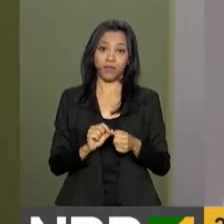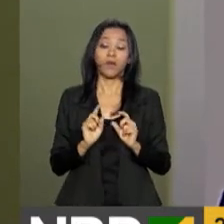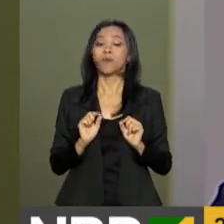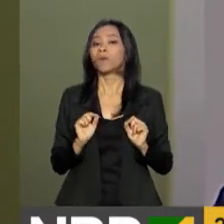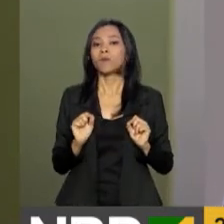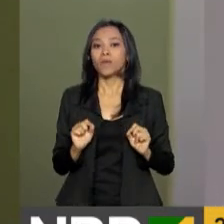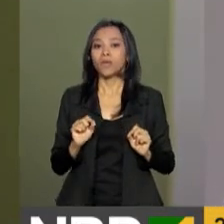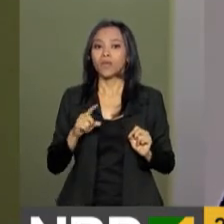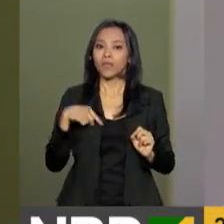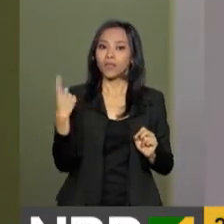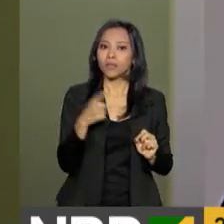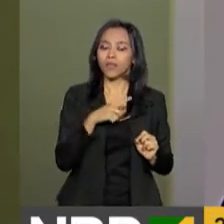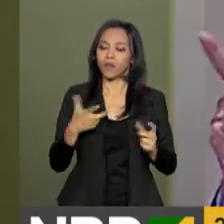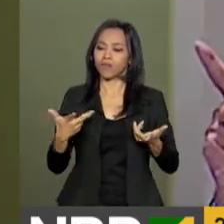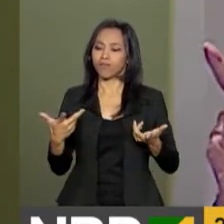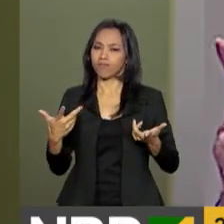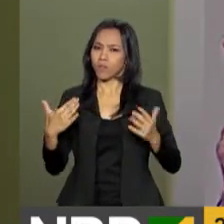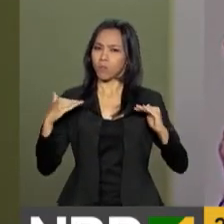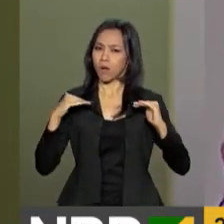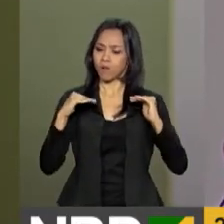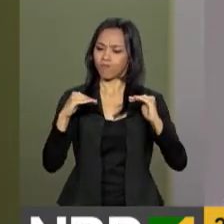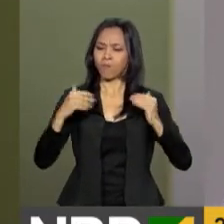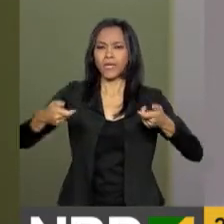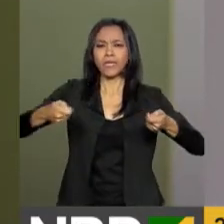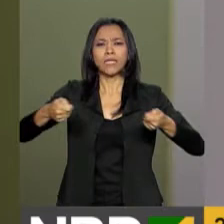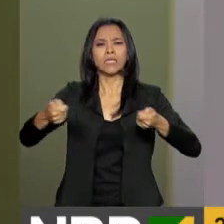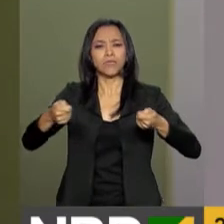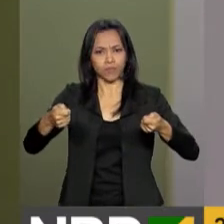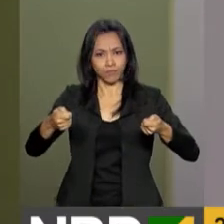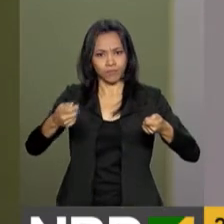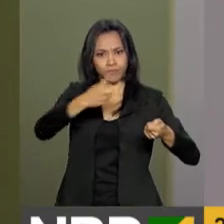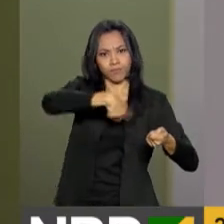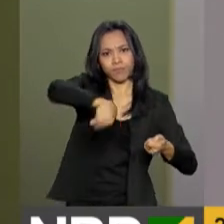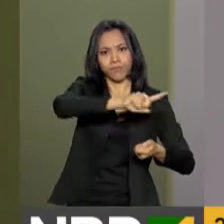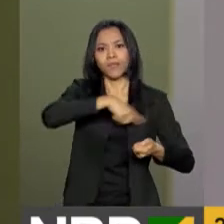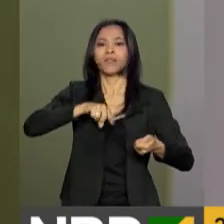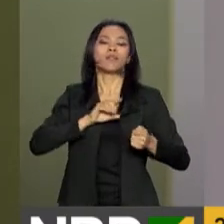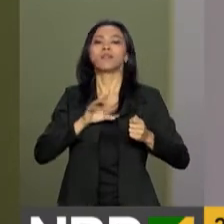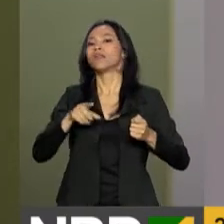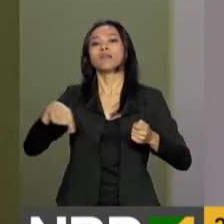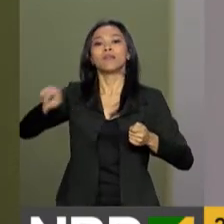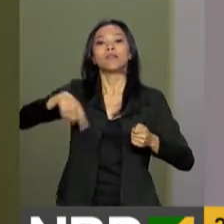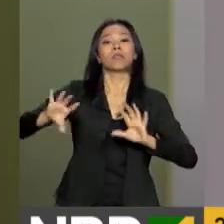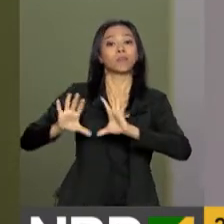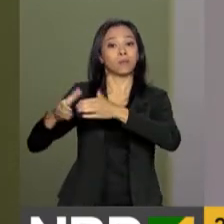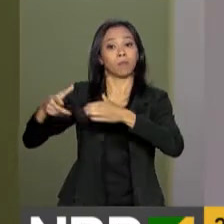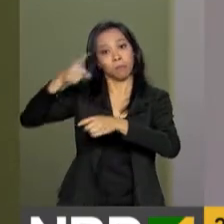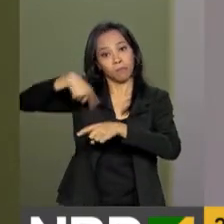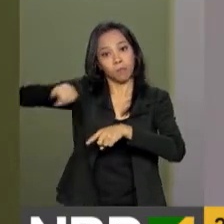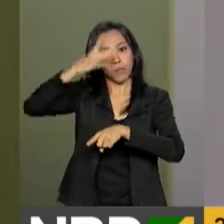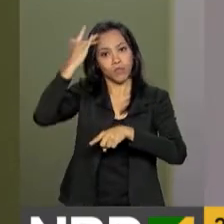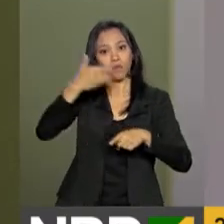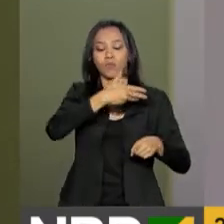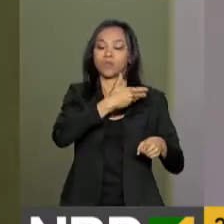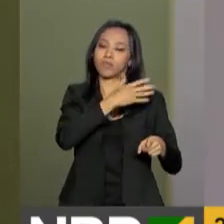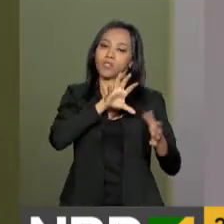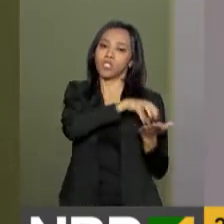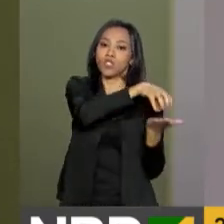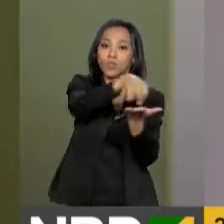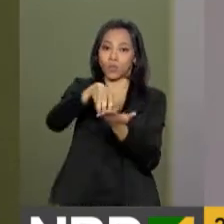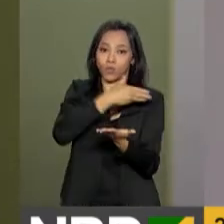entre pessoas e instituições porque como disse o ministro aluízio ao mencionar o